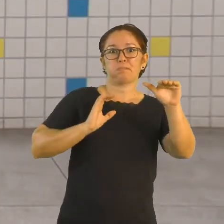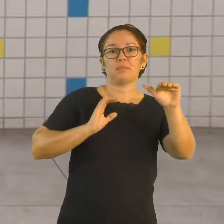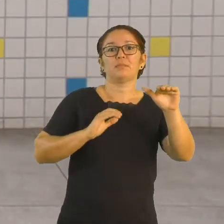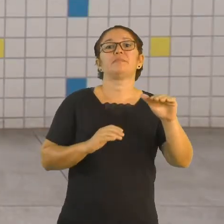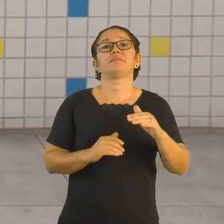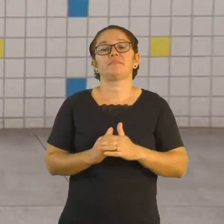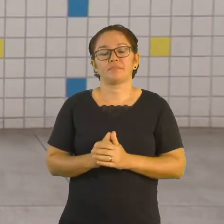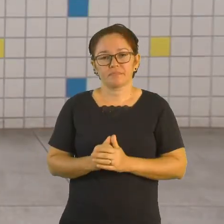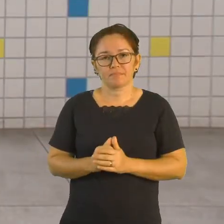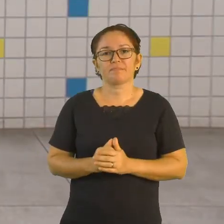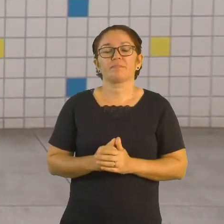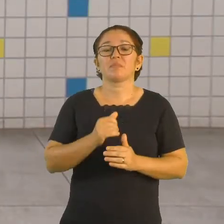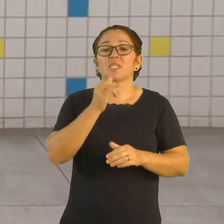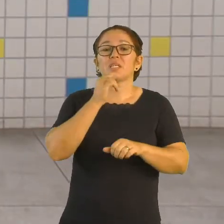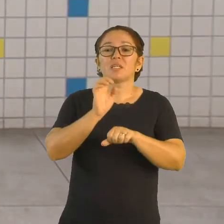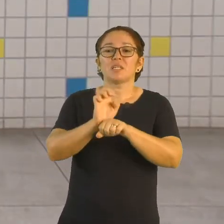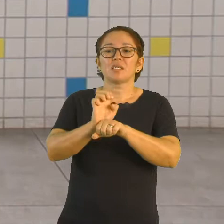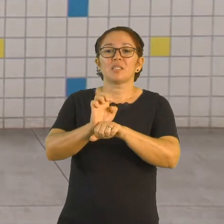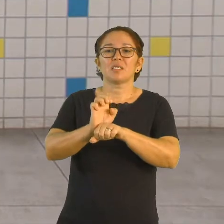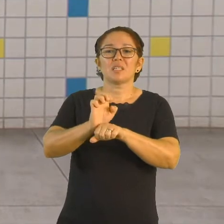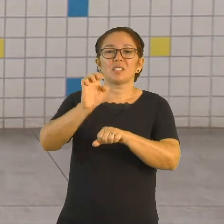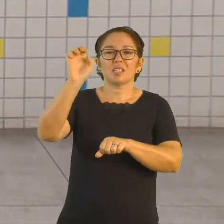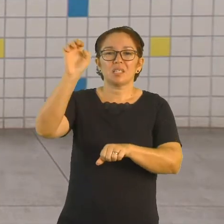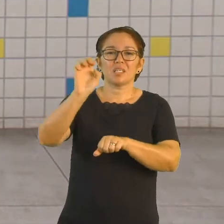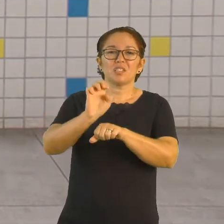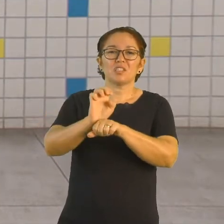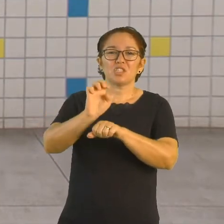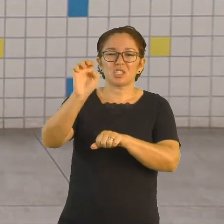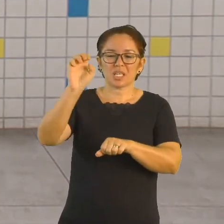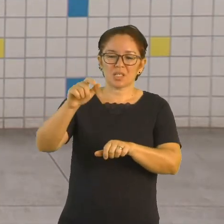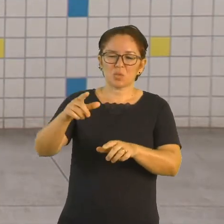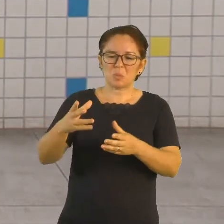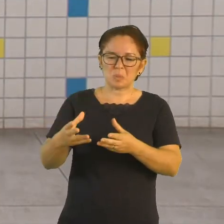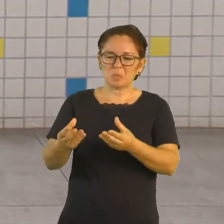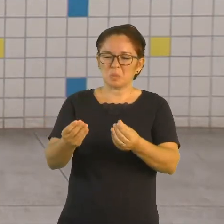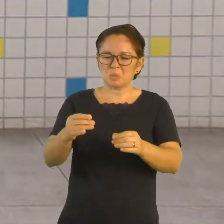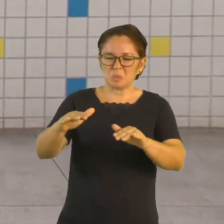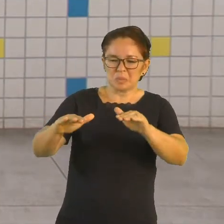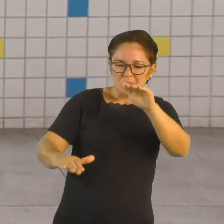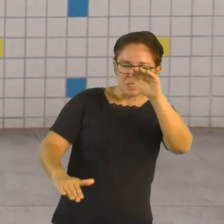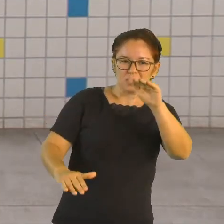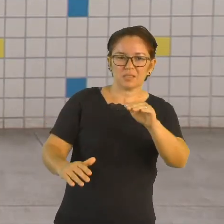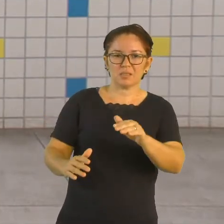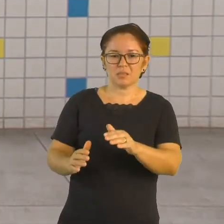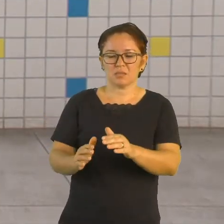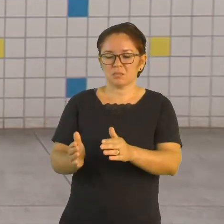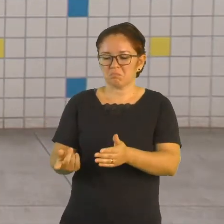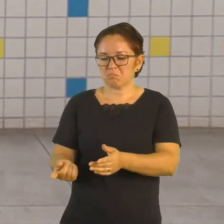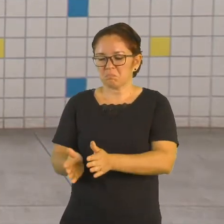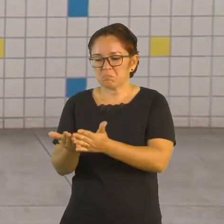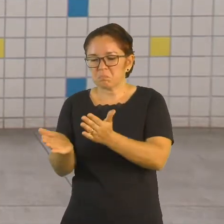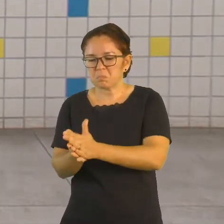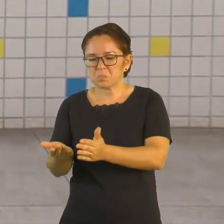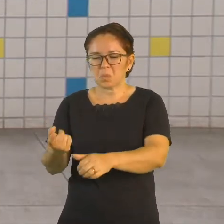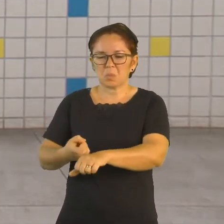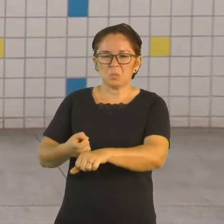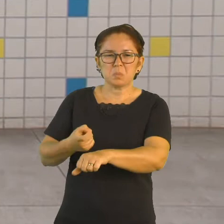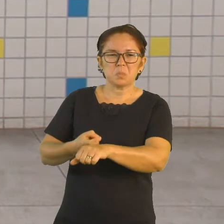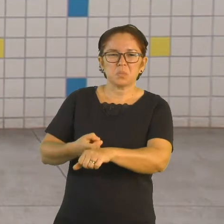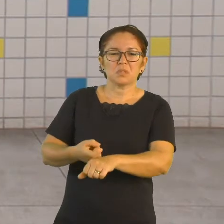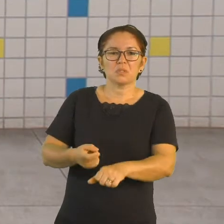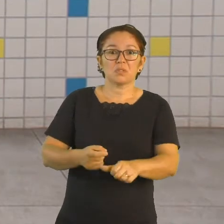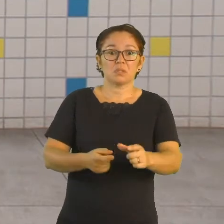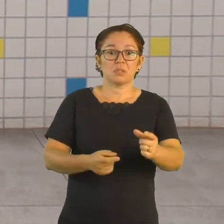que apresentam mais desigualdade social? Vamos lá, eu vou falar de alguns